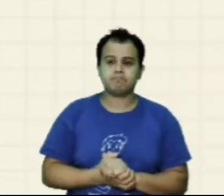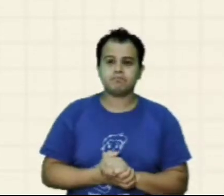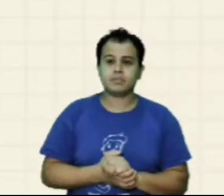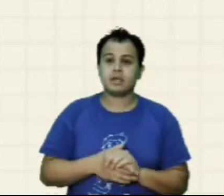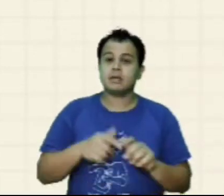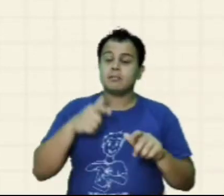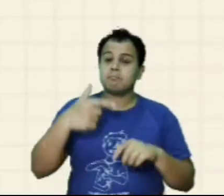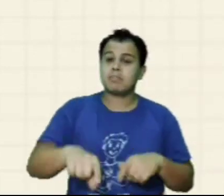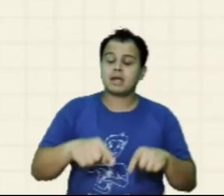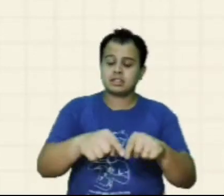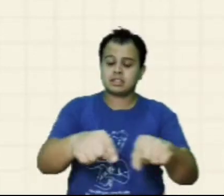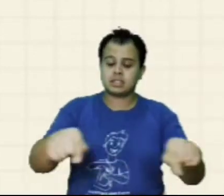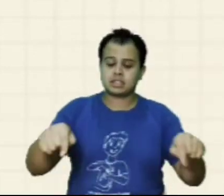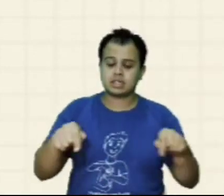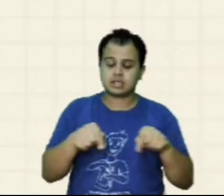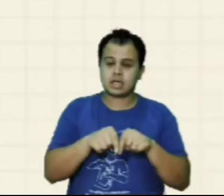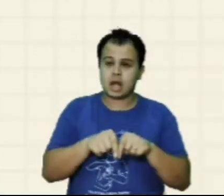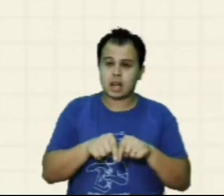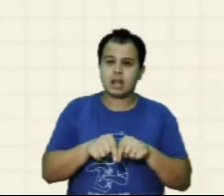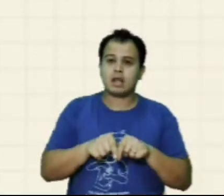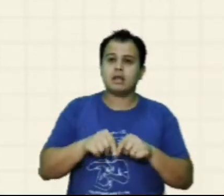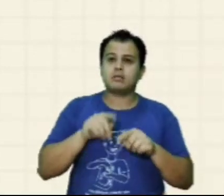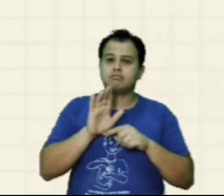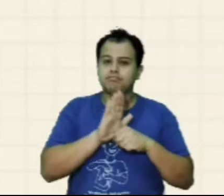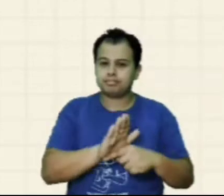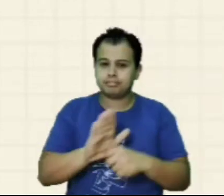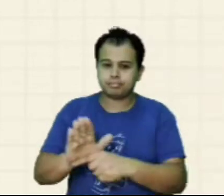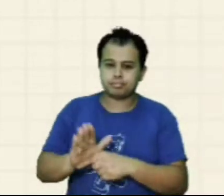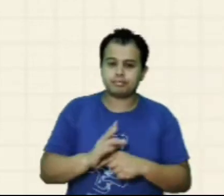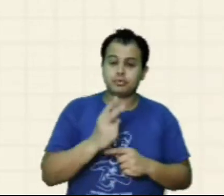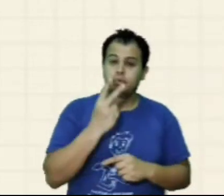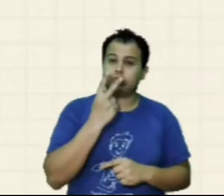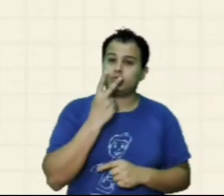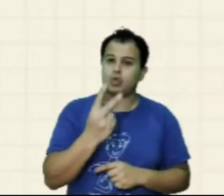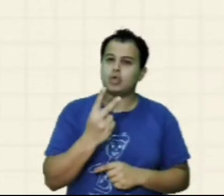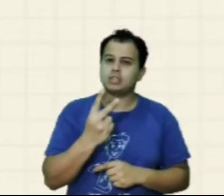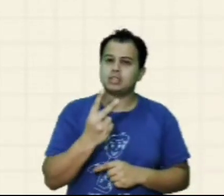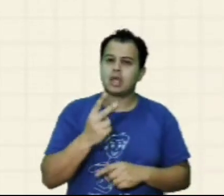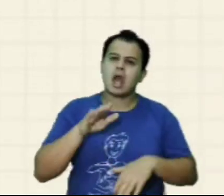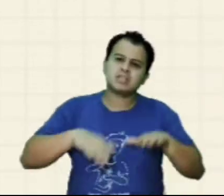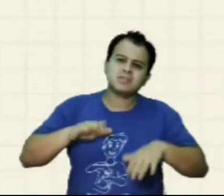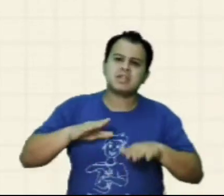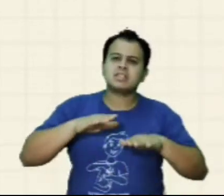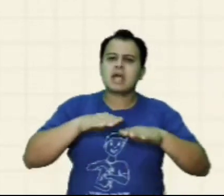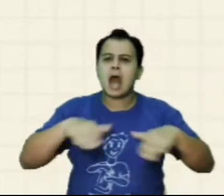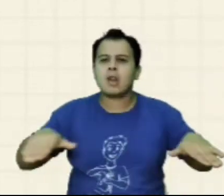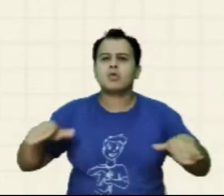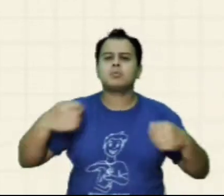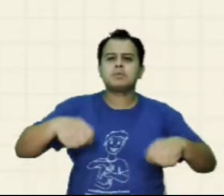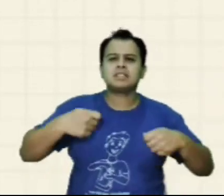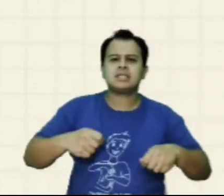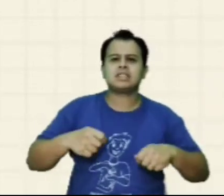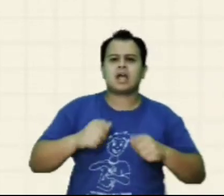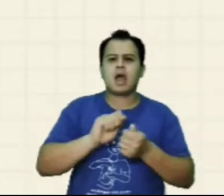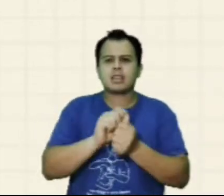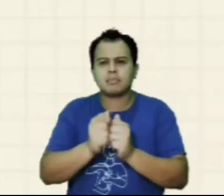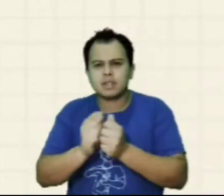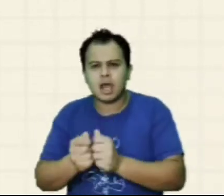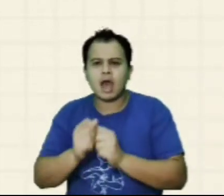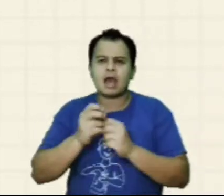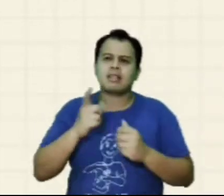as crianças com deficiência, as crianças que precisam de uma adaptação de material, algum material a